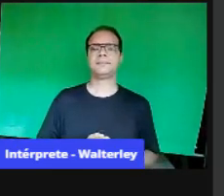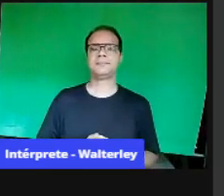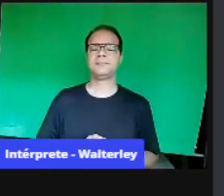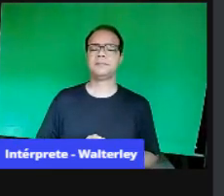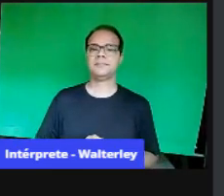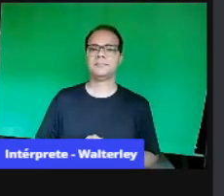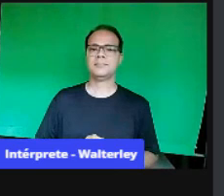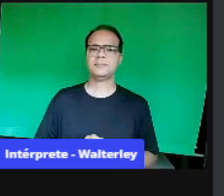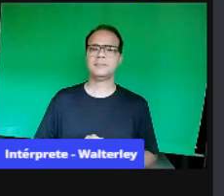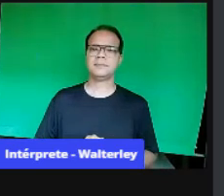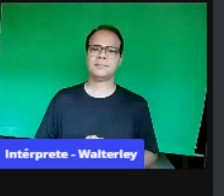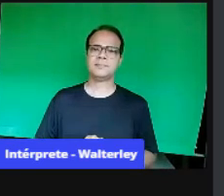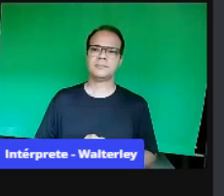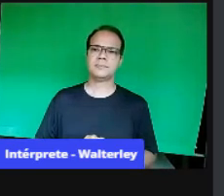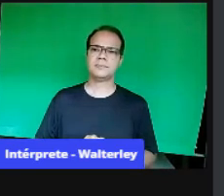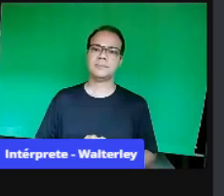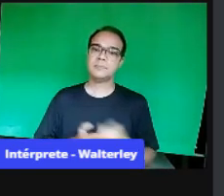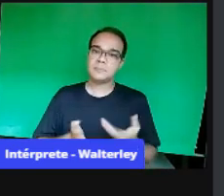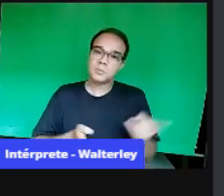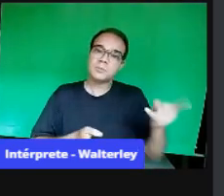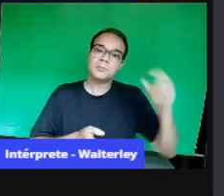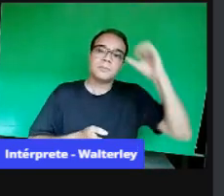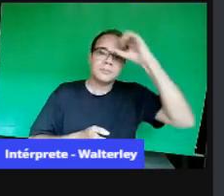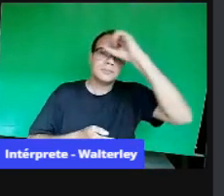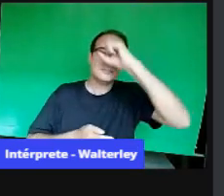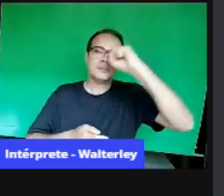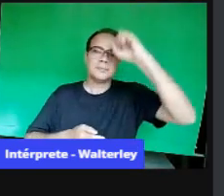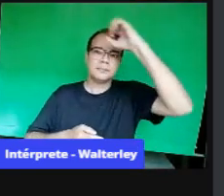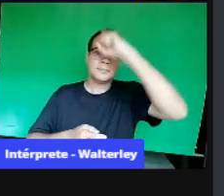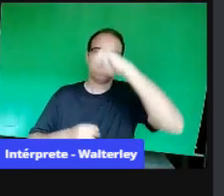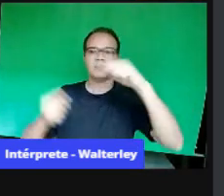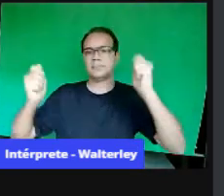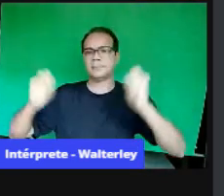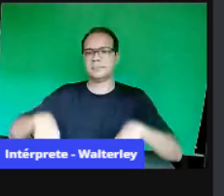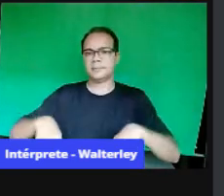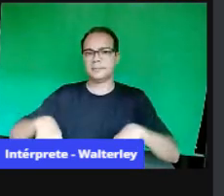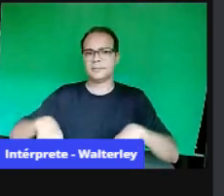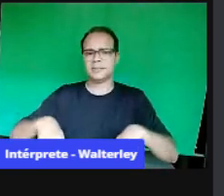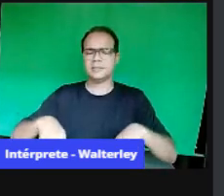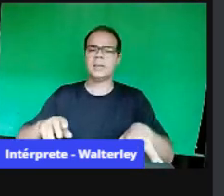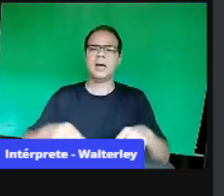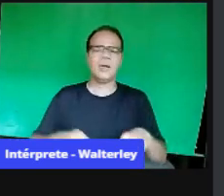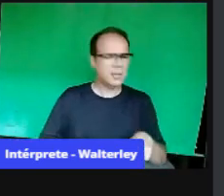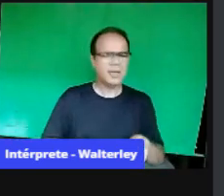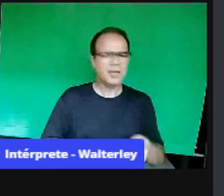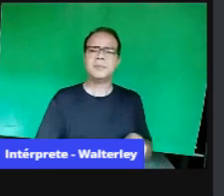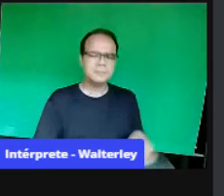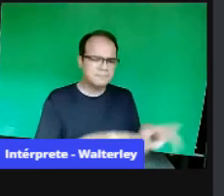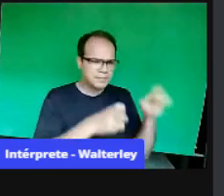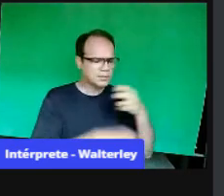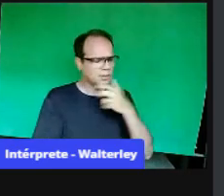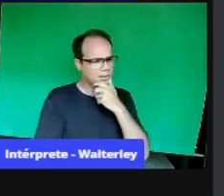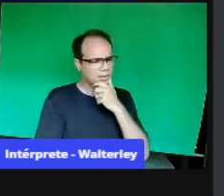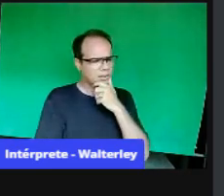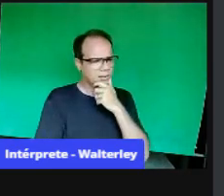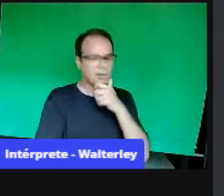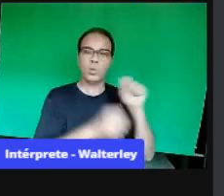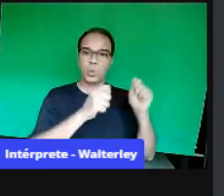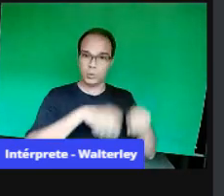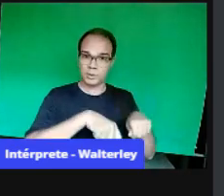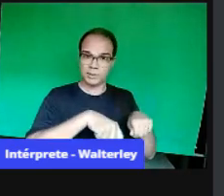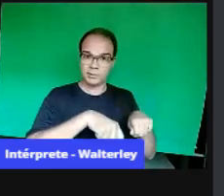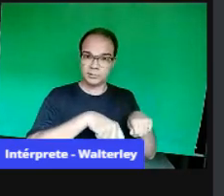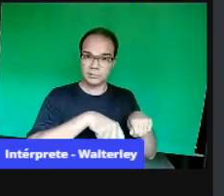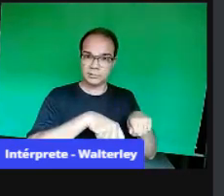um favorecimento para a aprendizagem. Essa criança precisa me mostrar se existe isso. Se não existe, eu